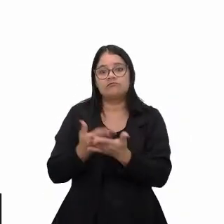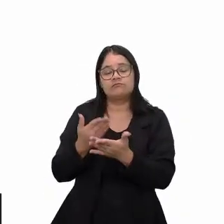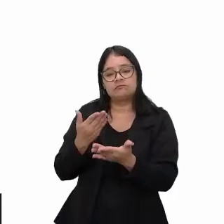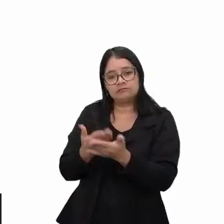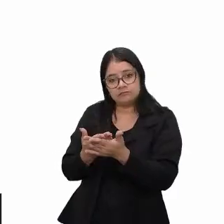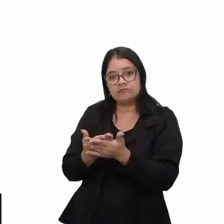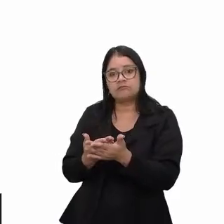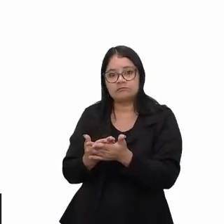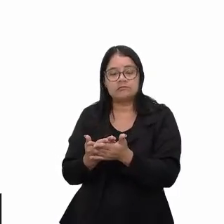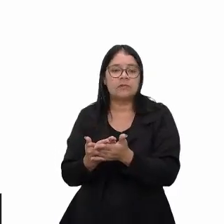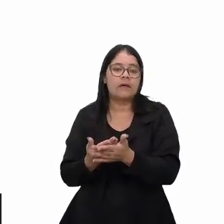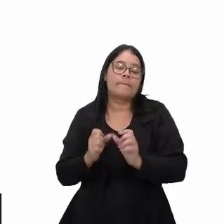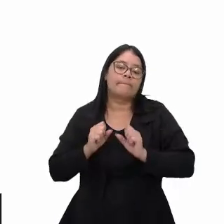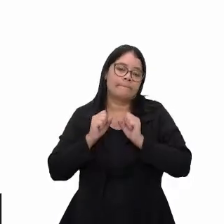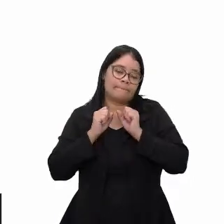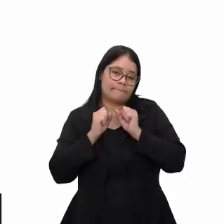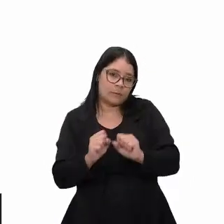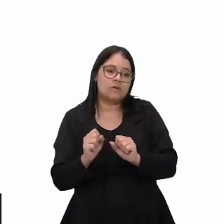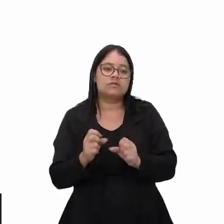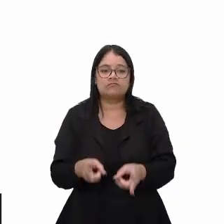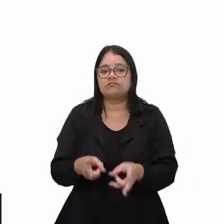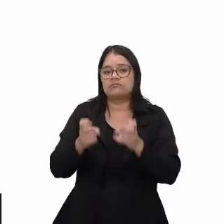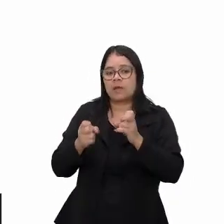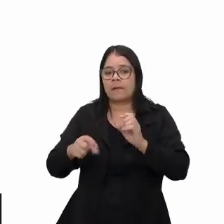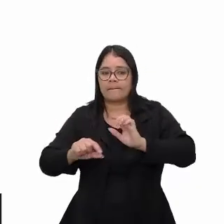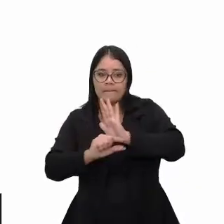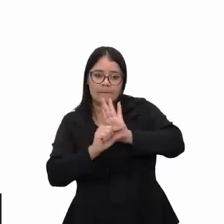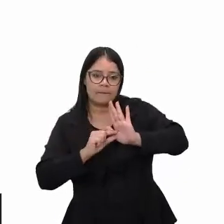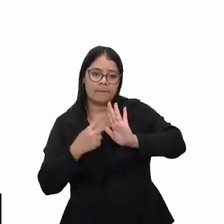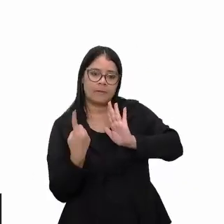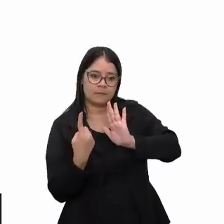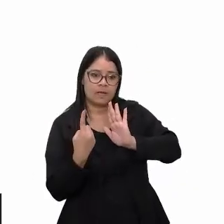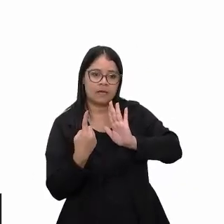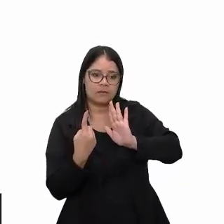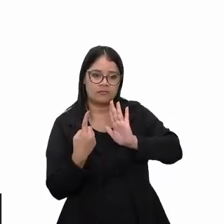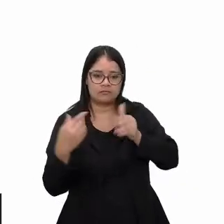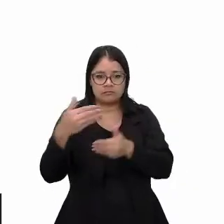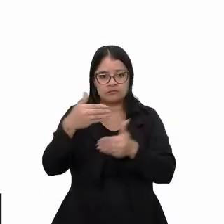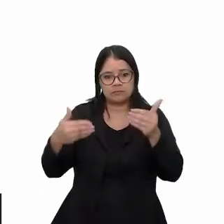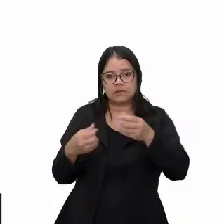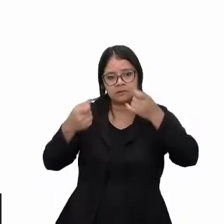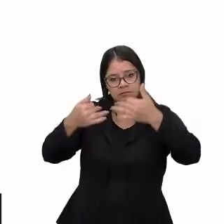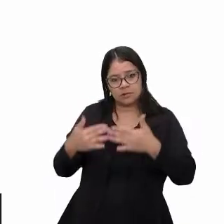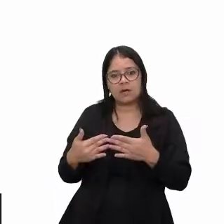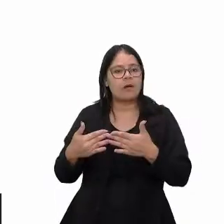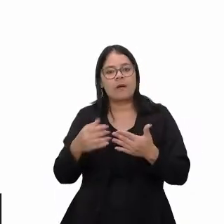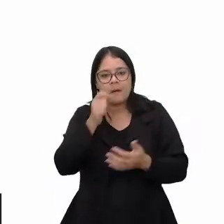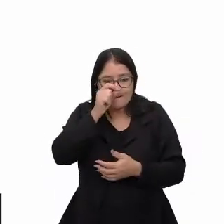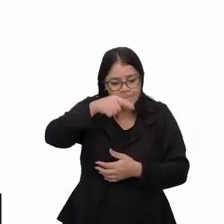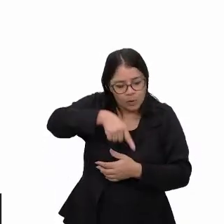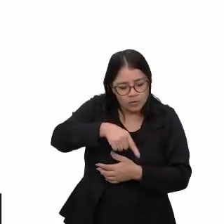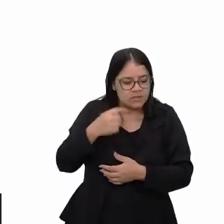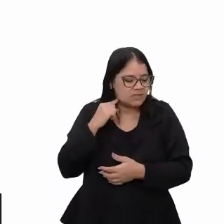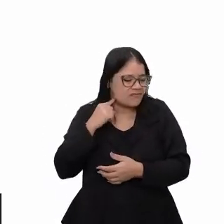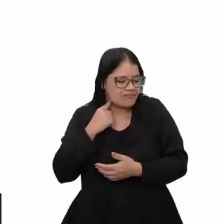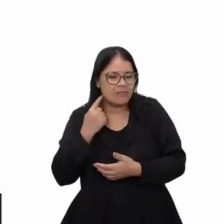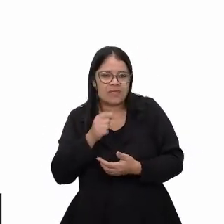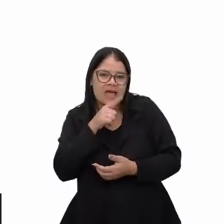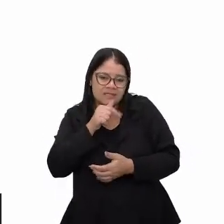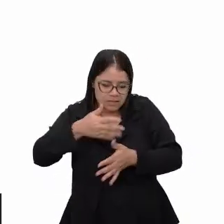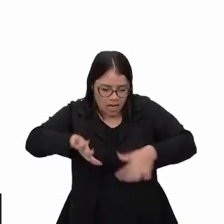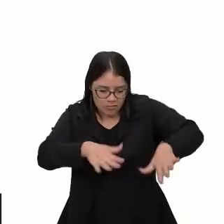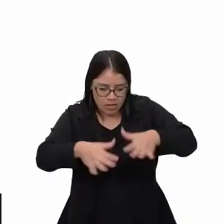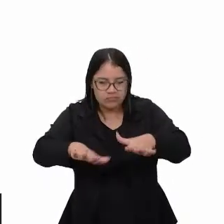aula. E aí a gente pode ver aqui no primeiro slide, falando sobre poluição das águas, que